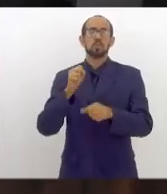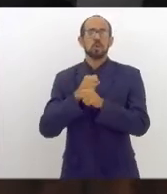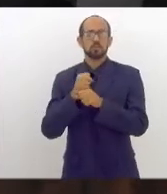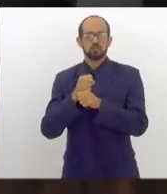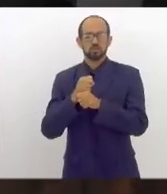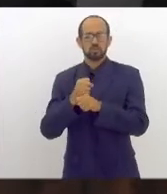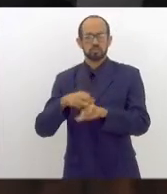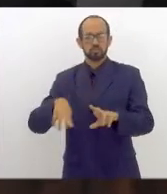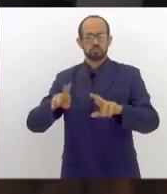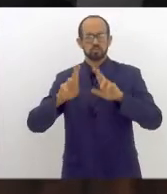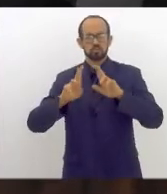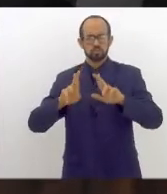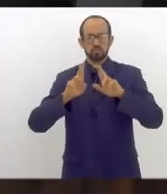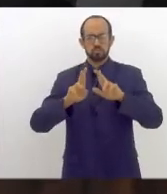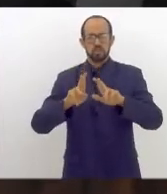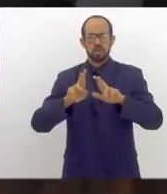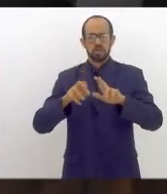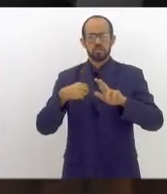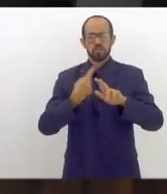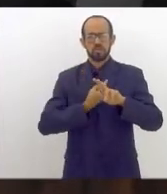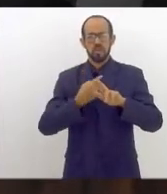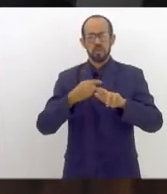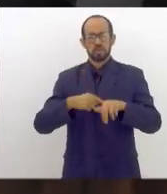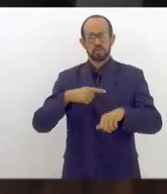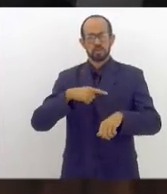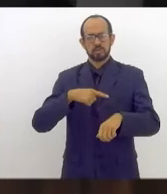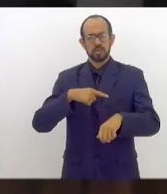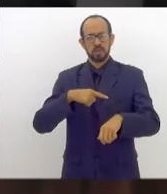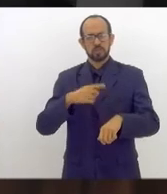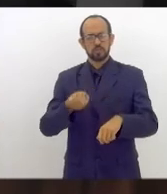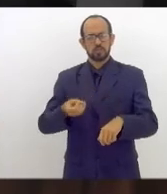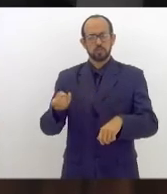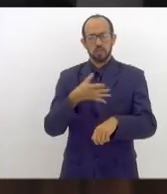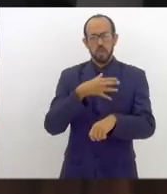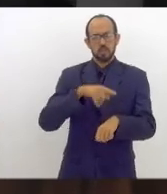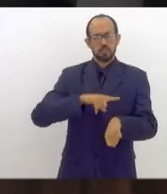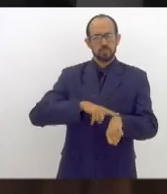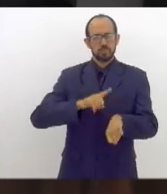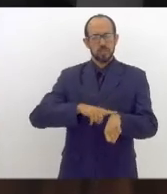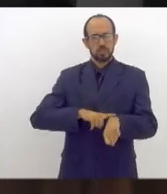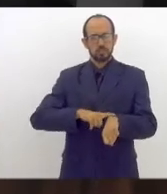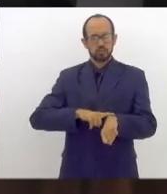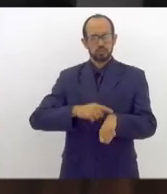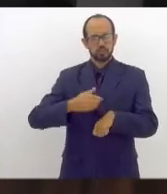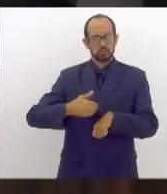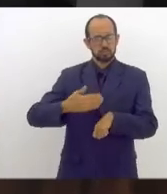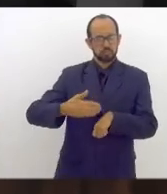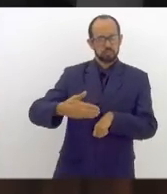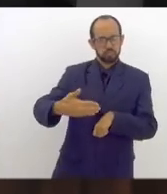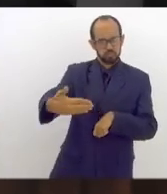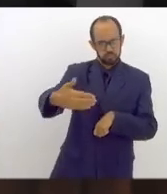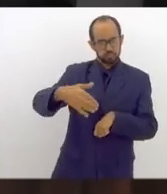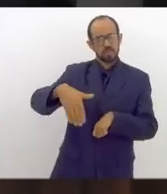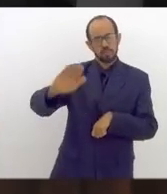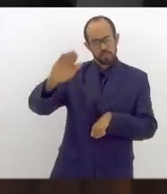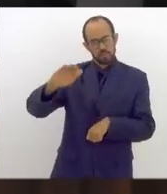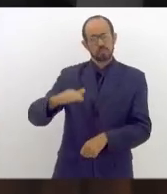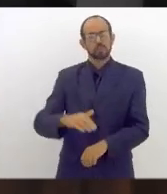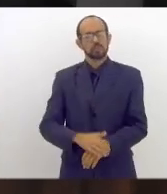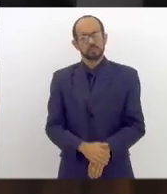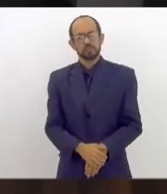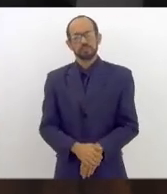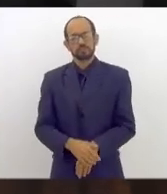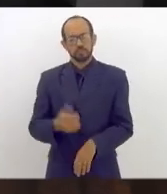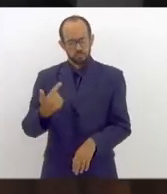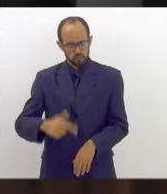gente espera que a gente possa viver Novos Tempos a partir do próximo ano então mais